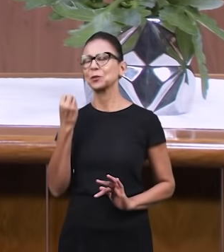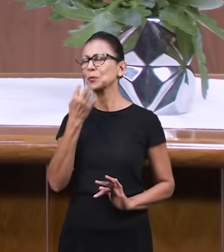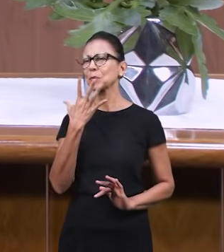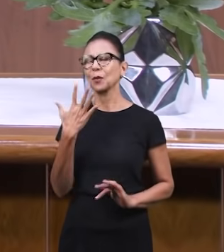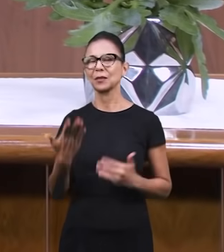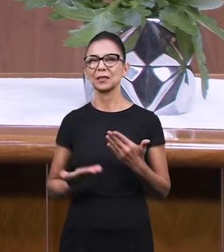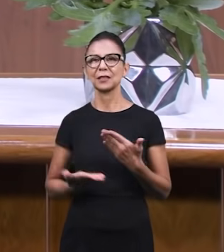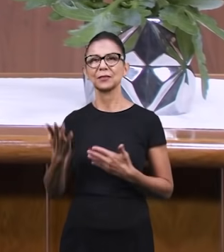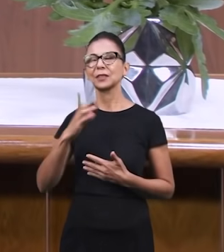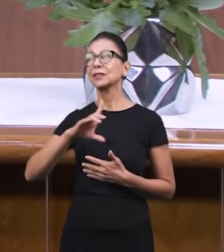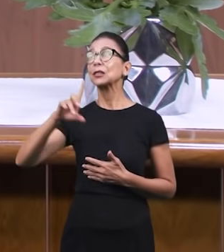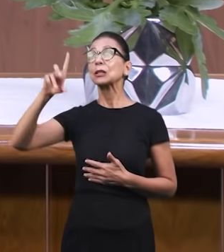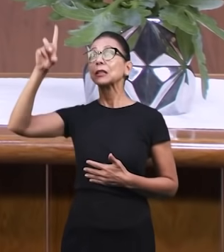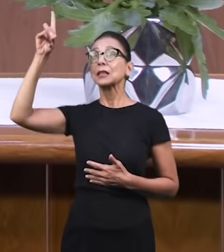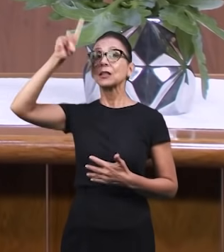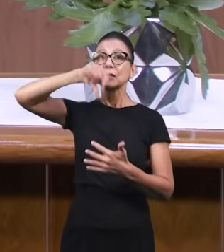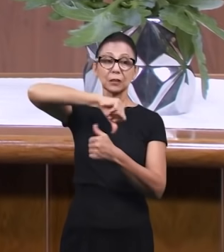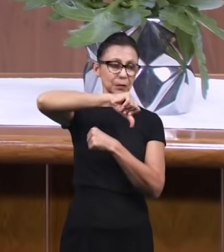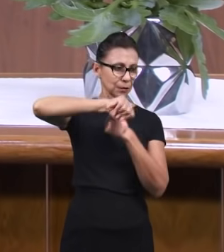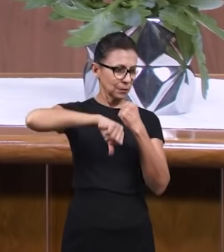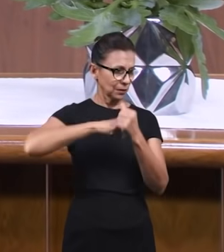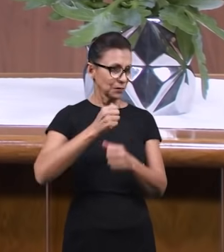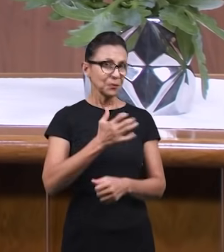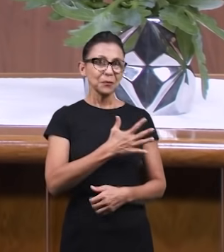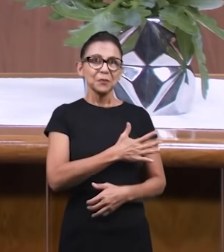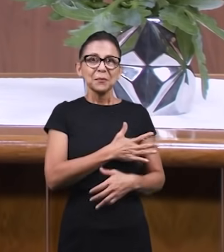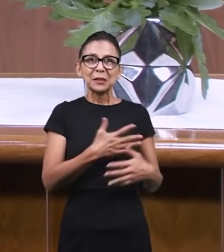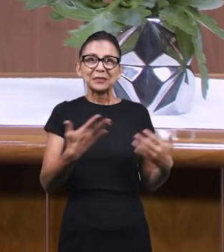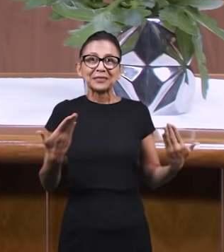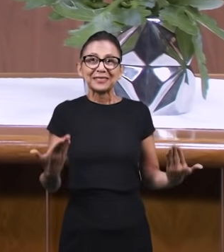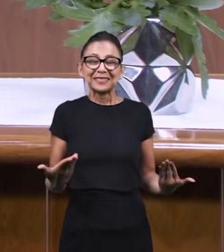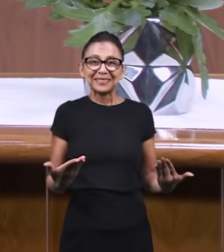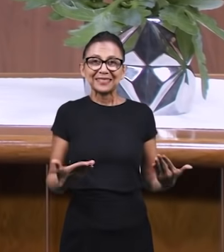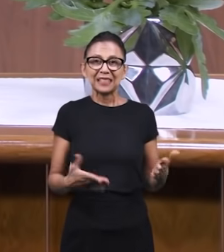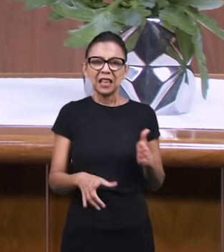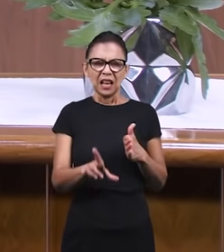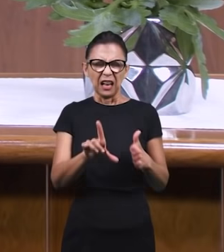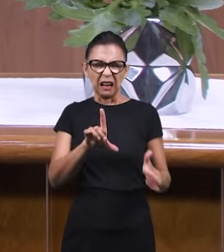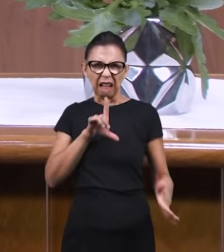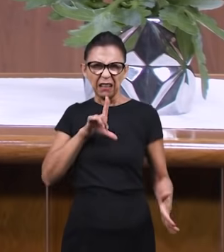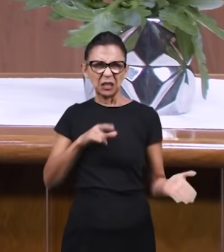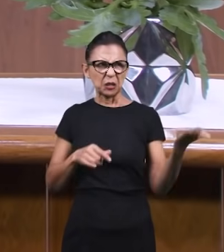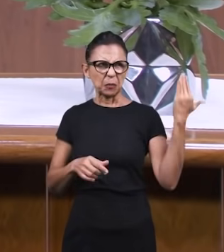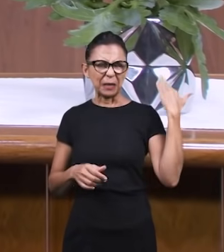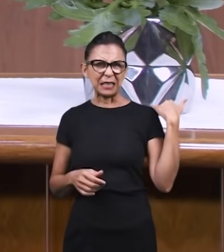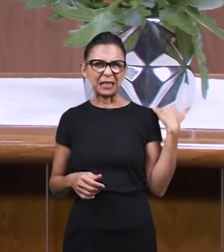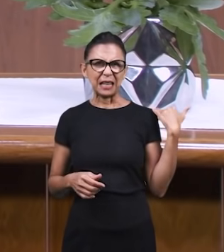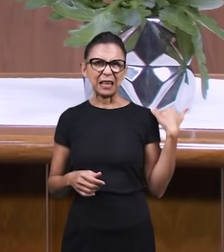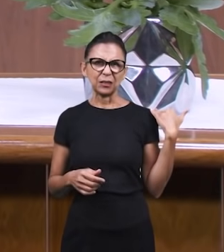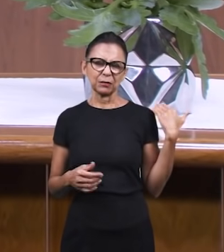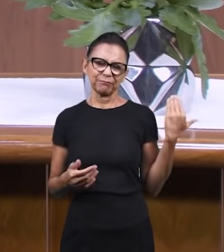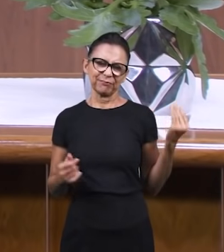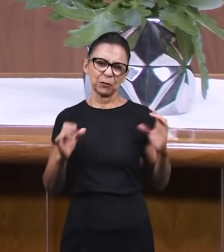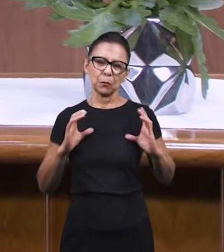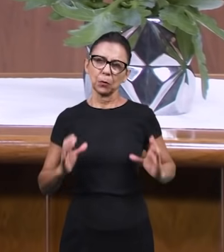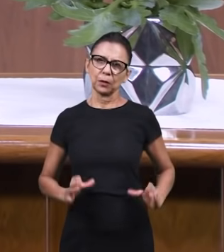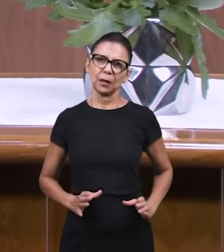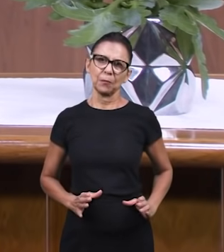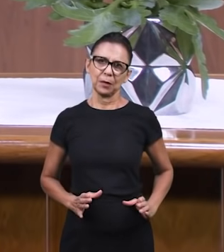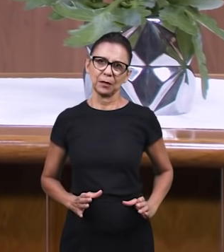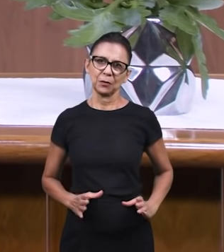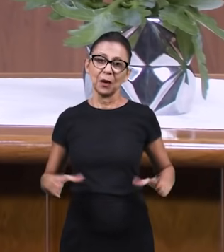que transformou as nossas vidas. Antes de Jesus nós éramos um, mas depois de Jesus nós somos